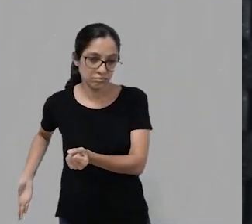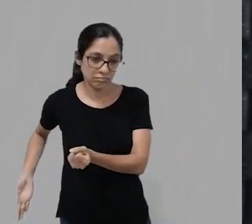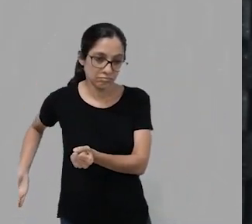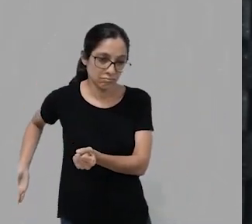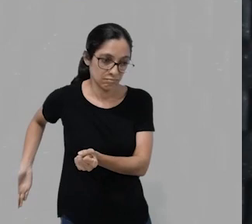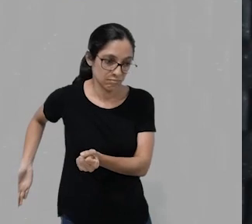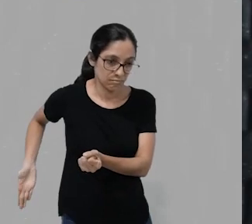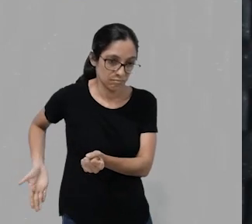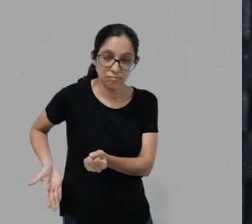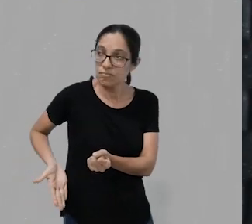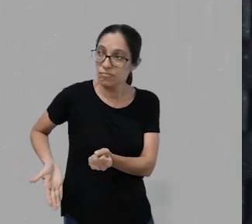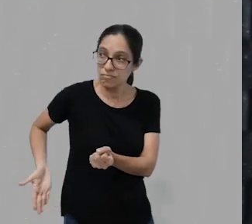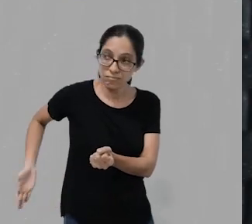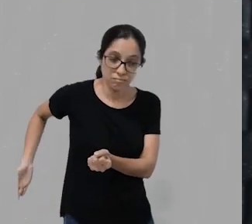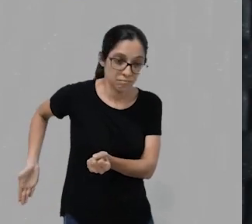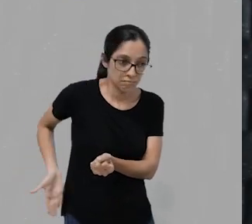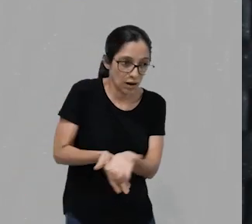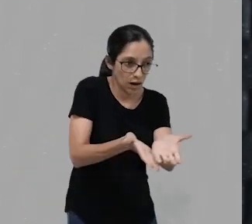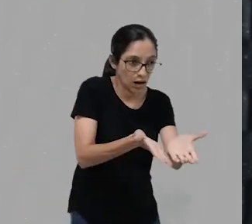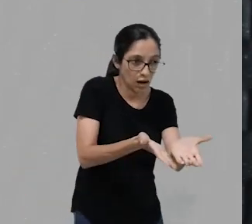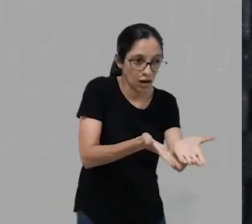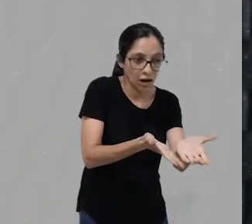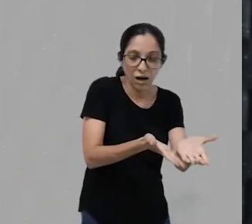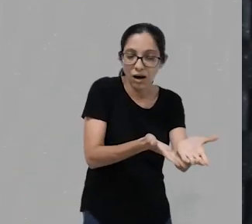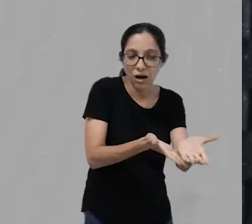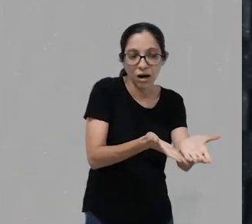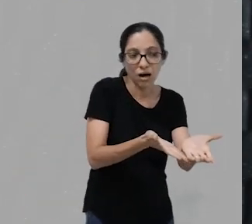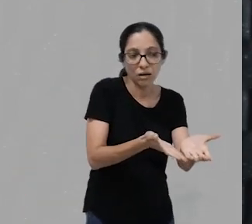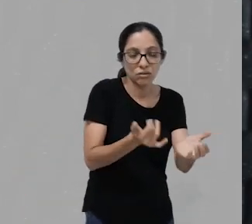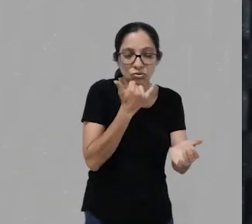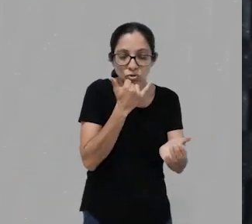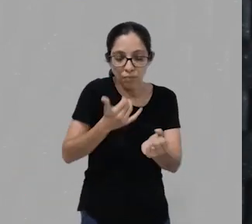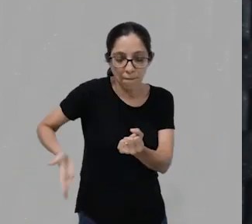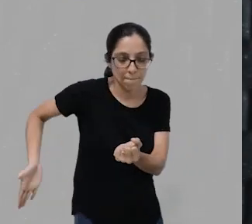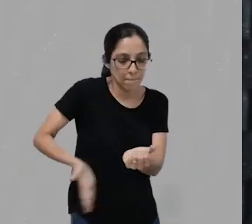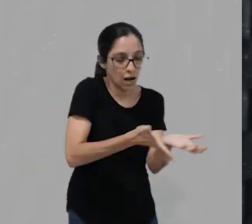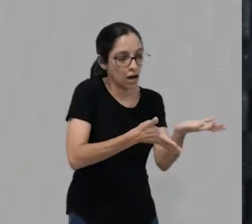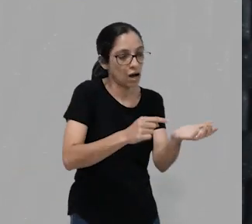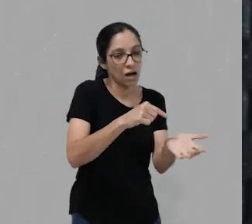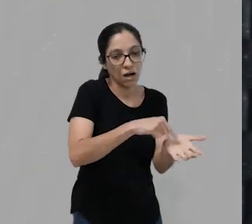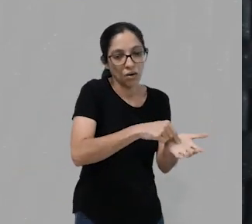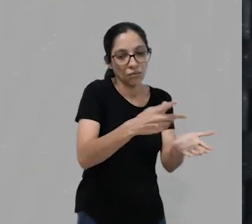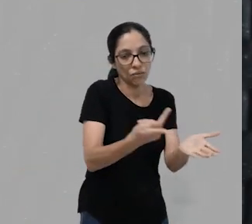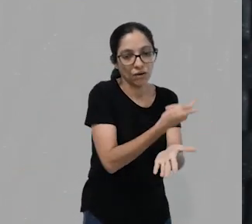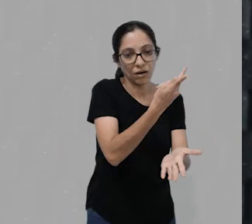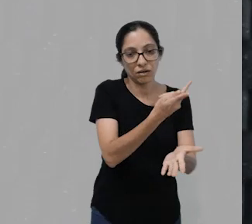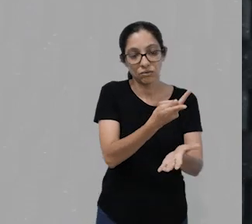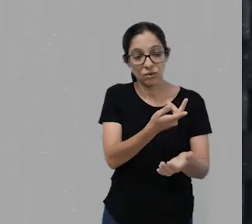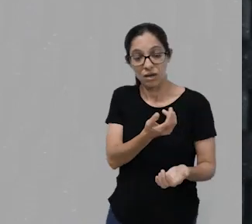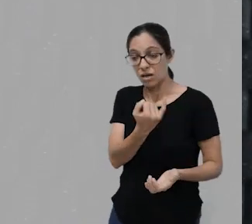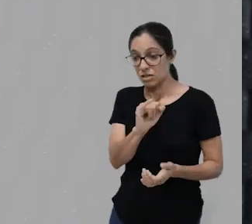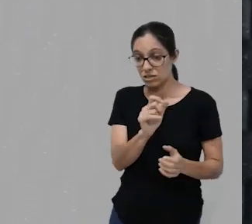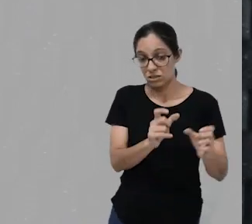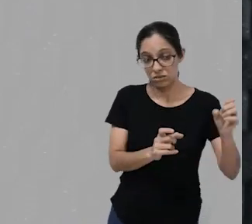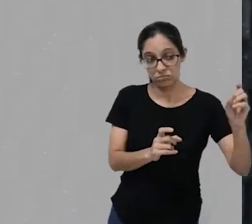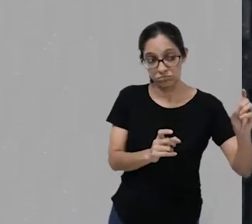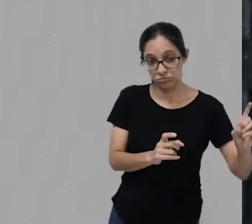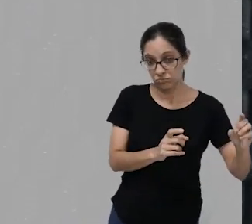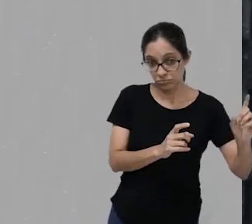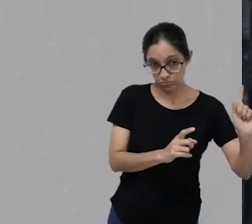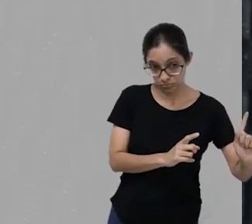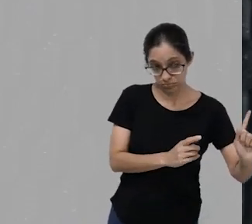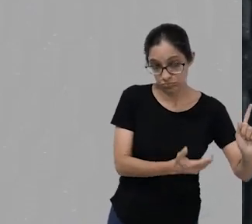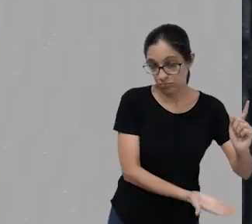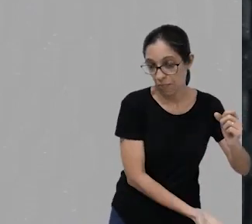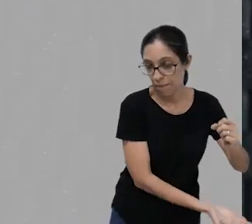meu saque bem para essa região aqui, eu vou estar errando, né? Mas se ele rebate esse volante de lá, a peteca,